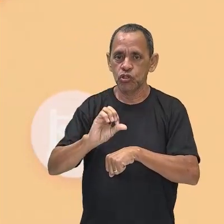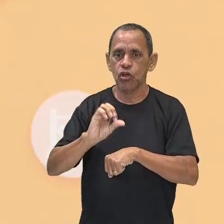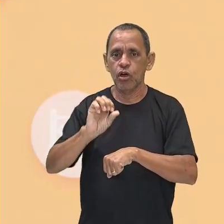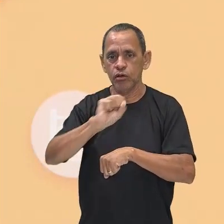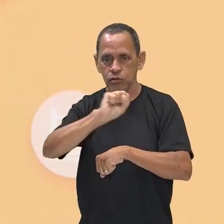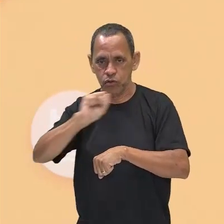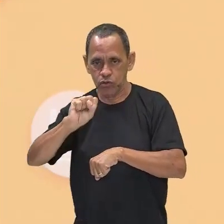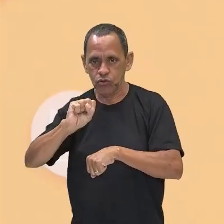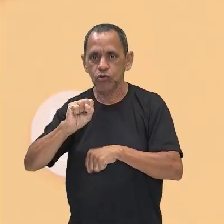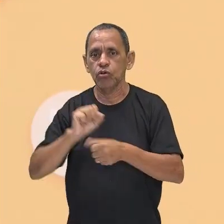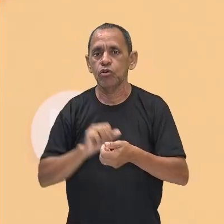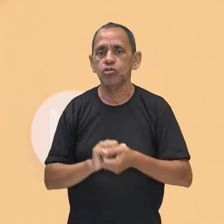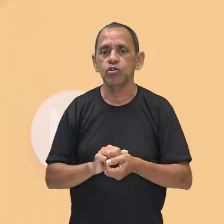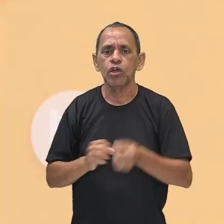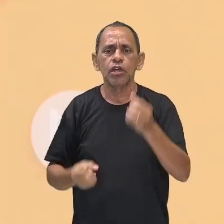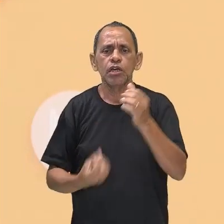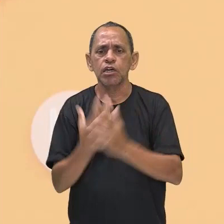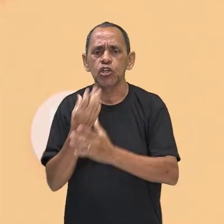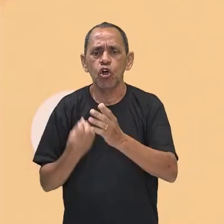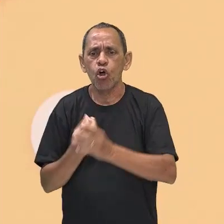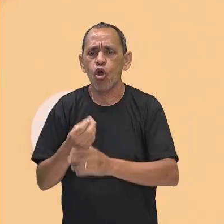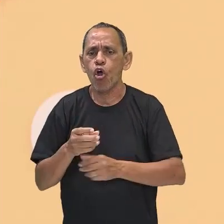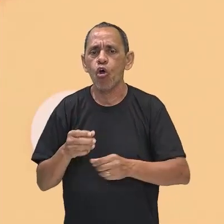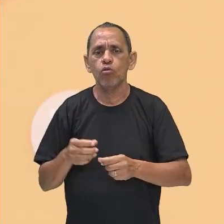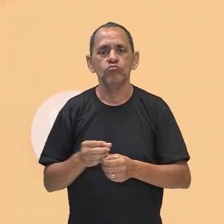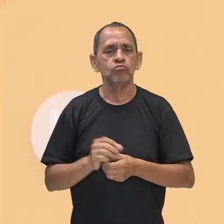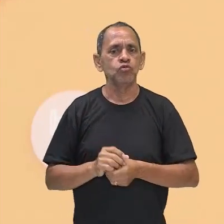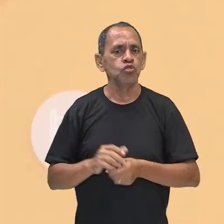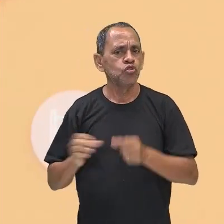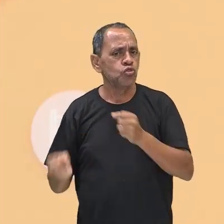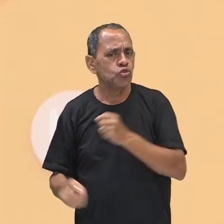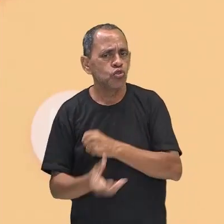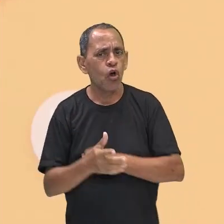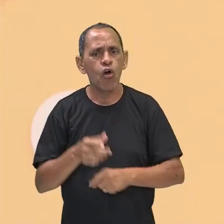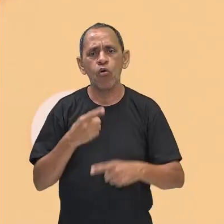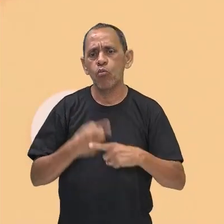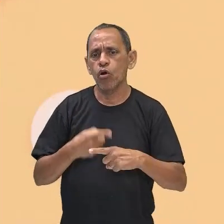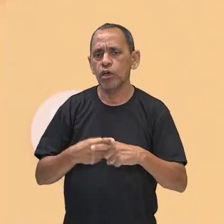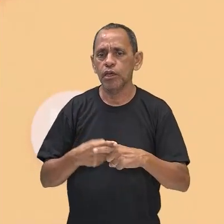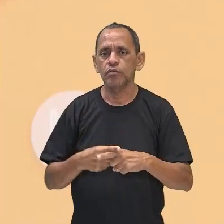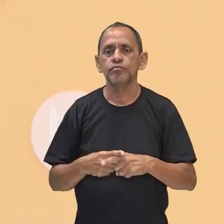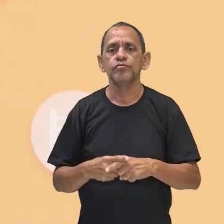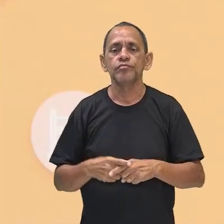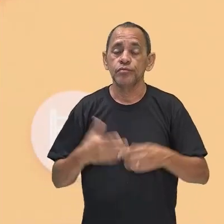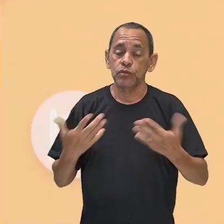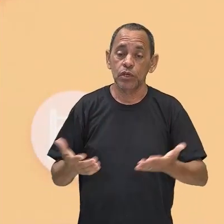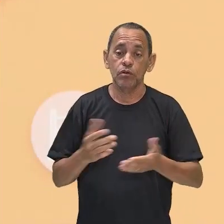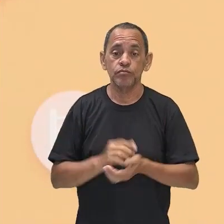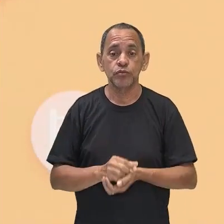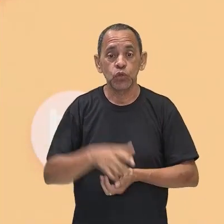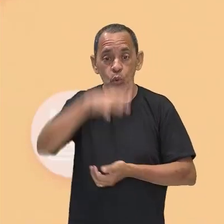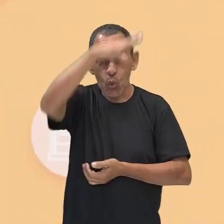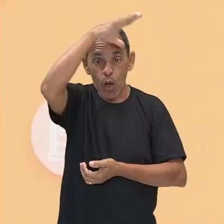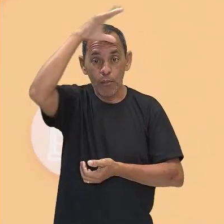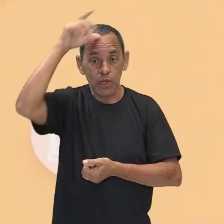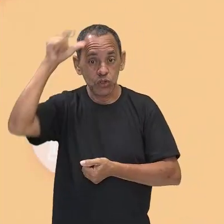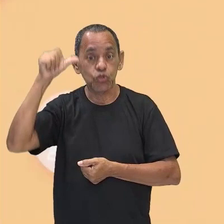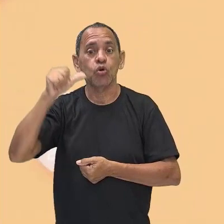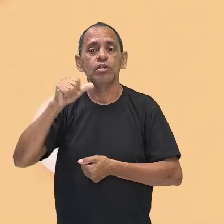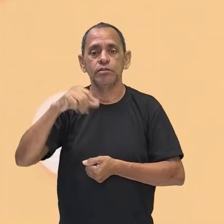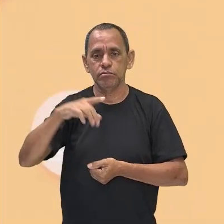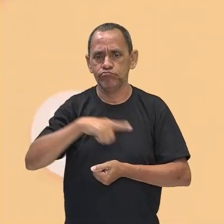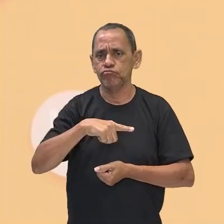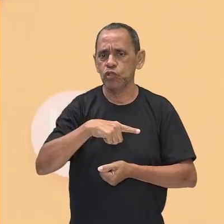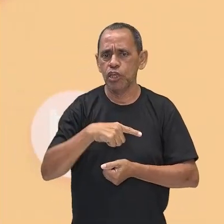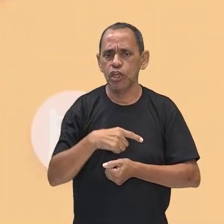fim de modernizar esse sistema. E, no caso, o Amazonas possui 4 regiões geográficas intermediárias, que